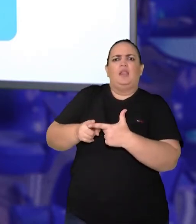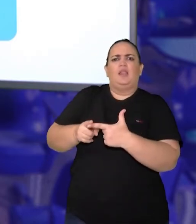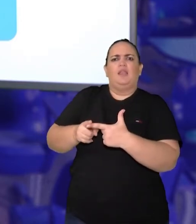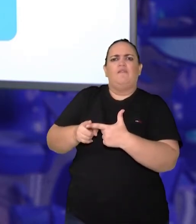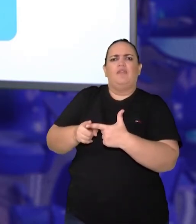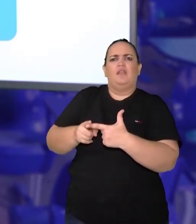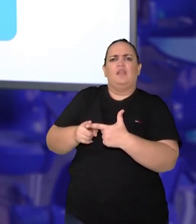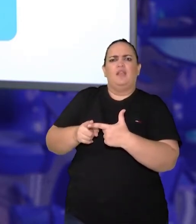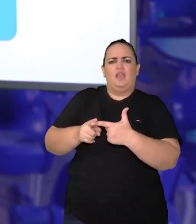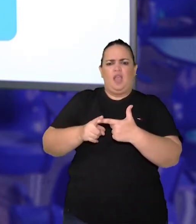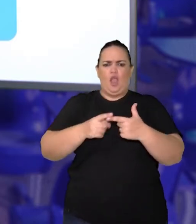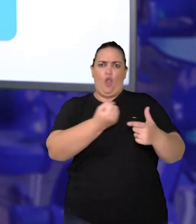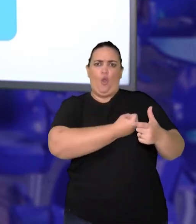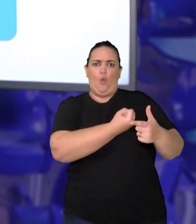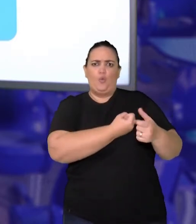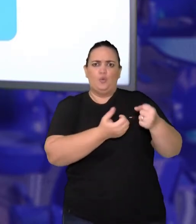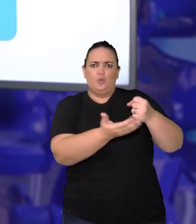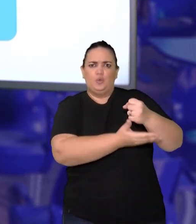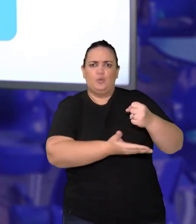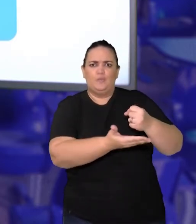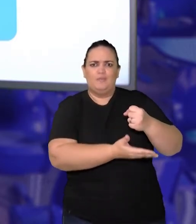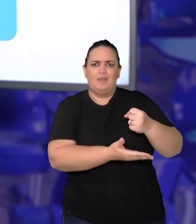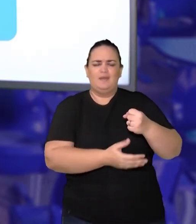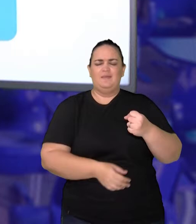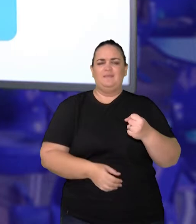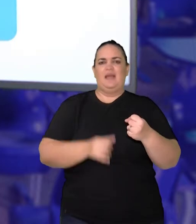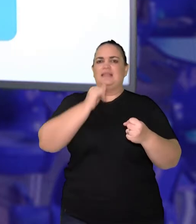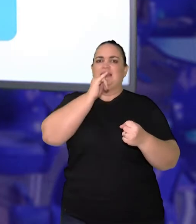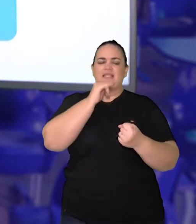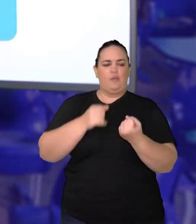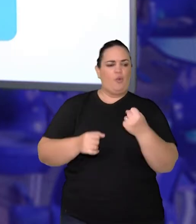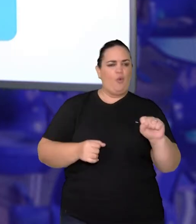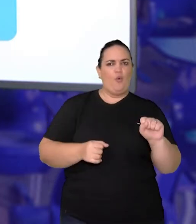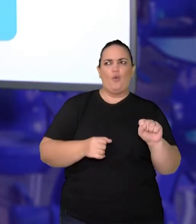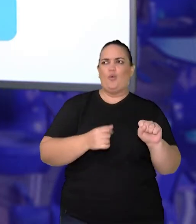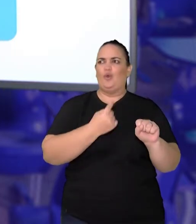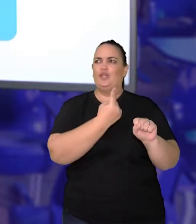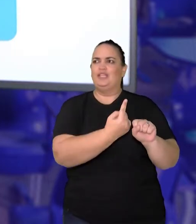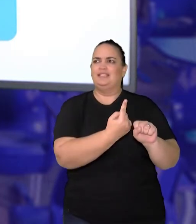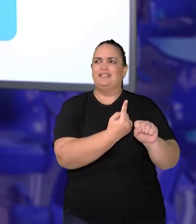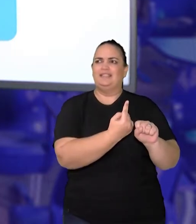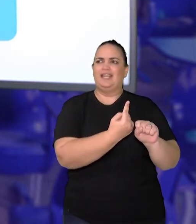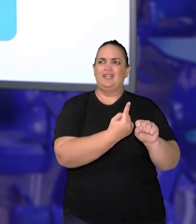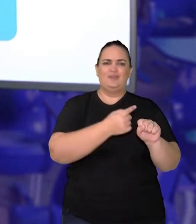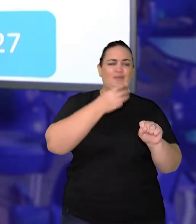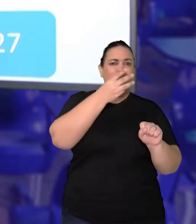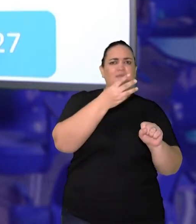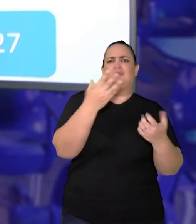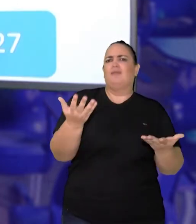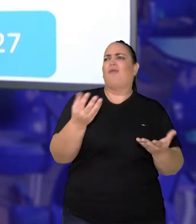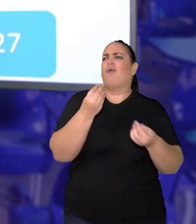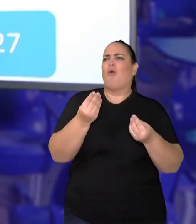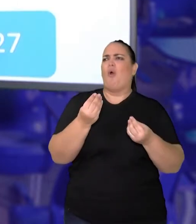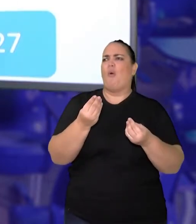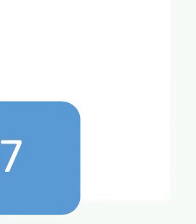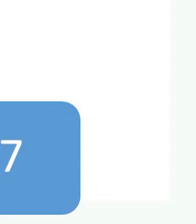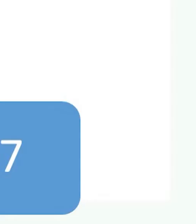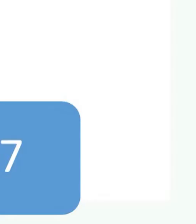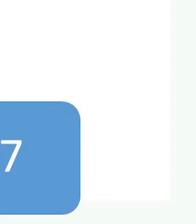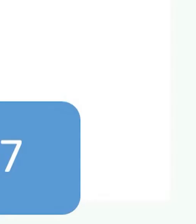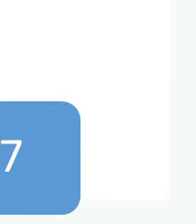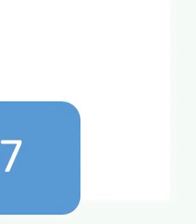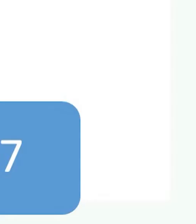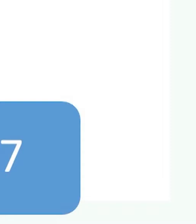pelo número da base, ou seja, se eu dividir 81 por 3, eu vou encontrar o resultado de